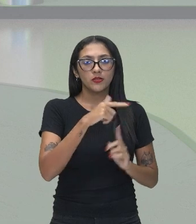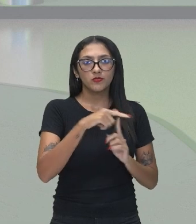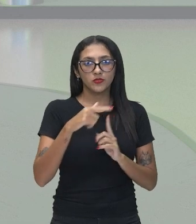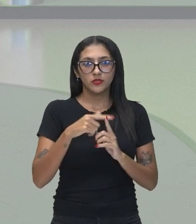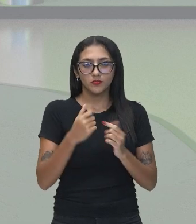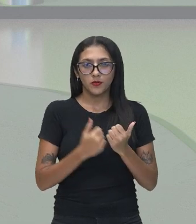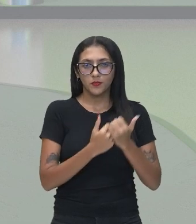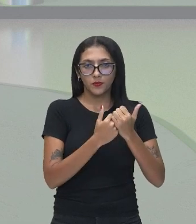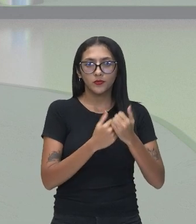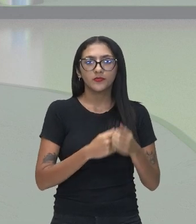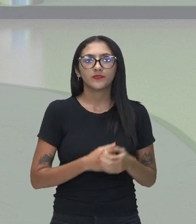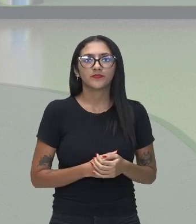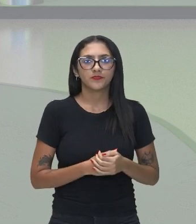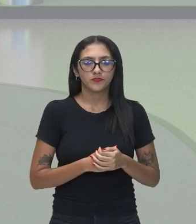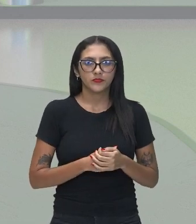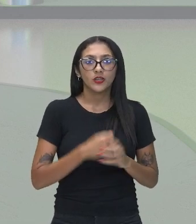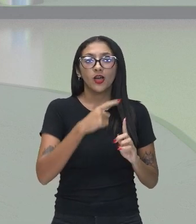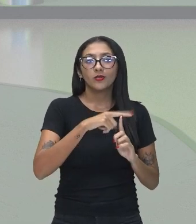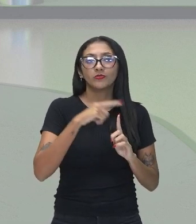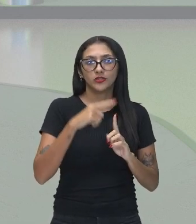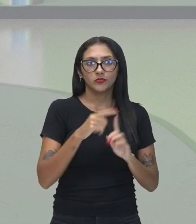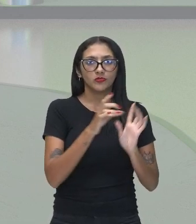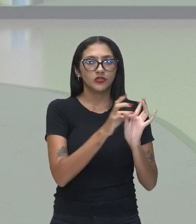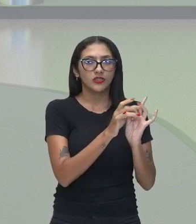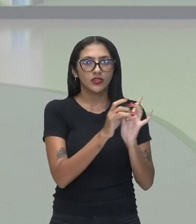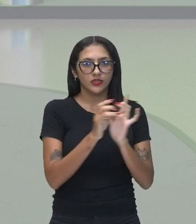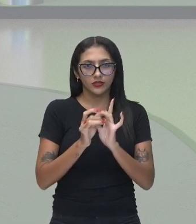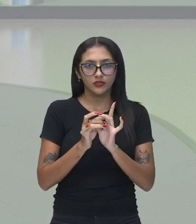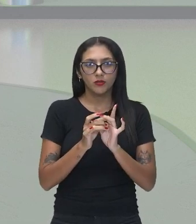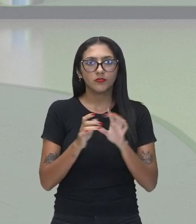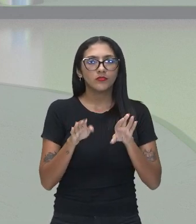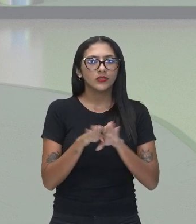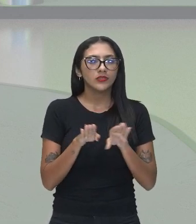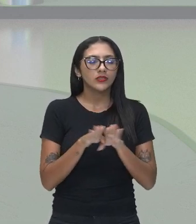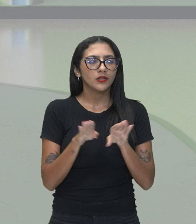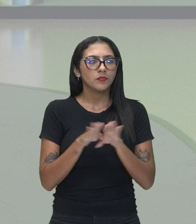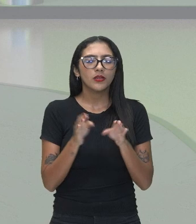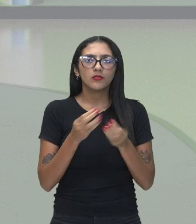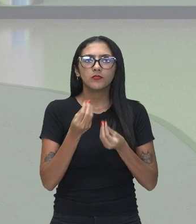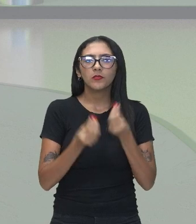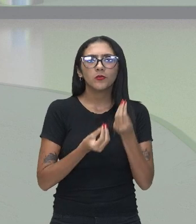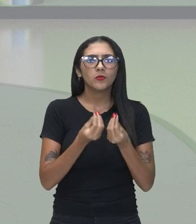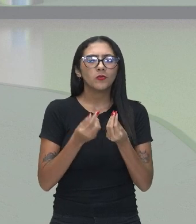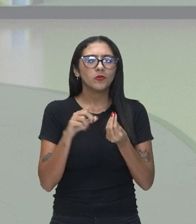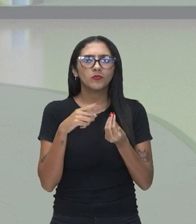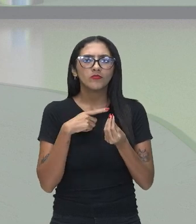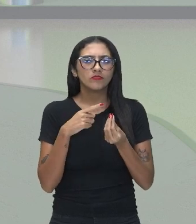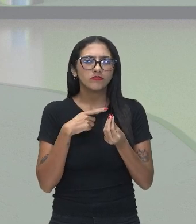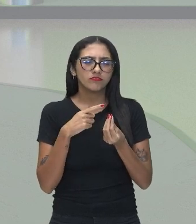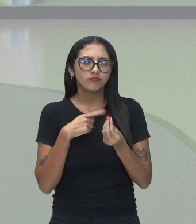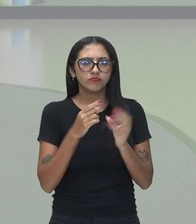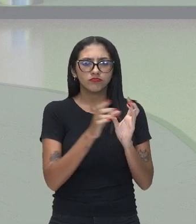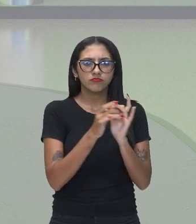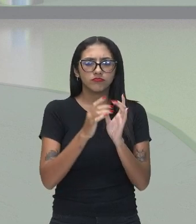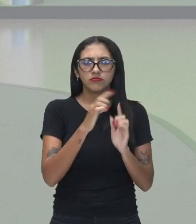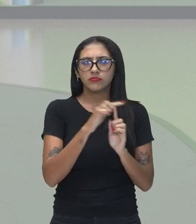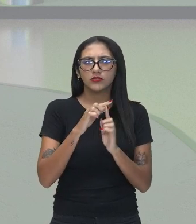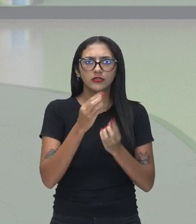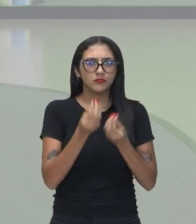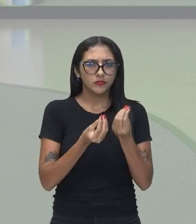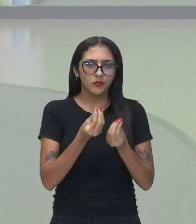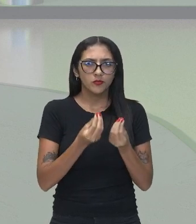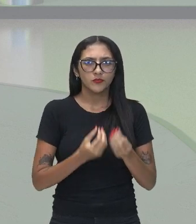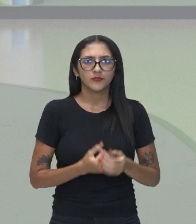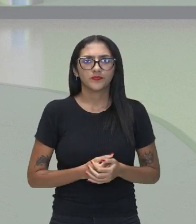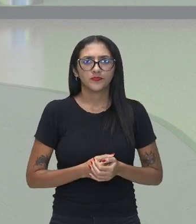aos tipos de ligação e quanto à natureza dos átomos. O que é quanto ao tipo de ligação? Se a cadeia